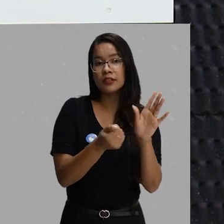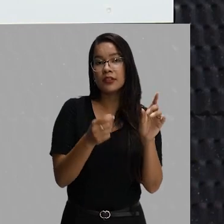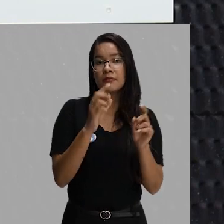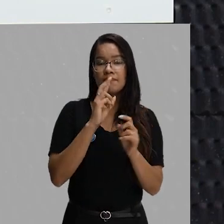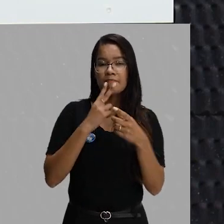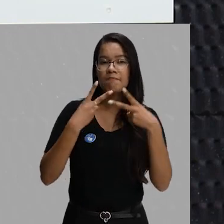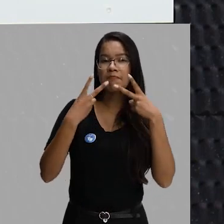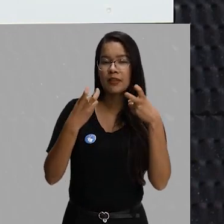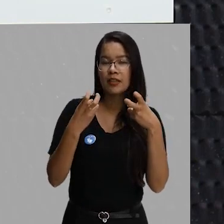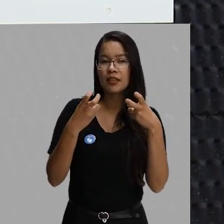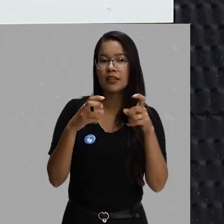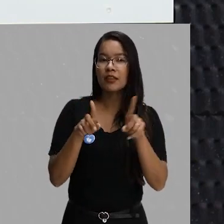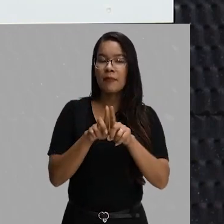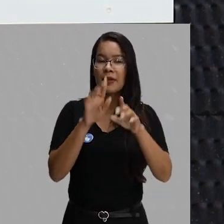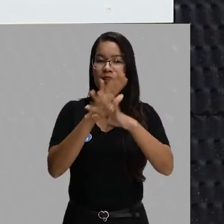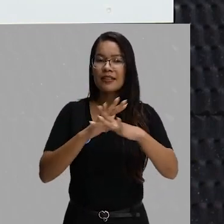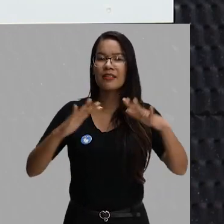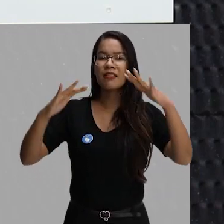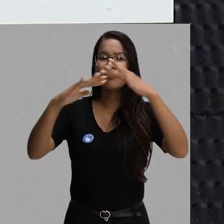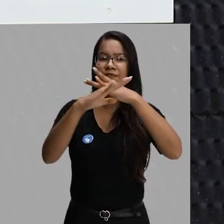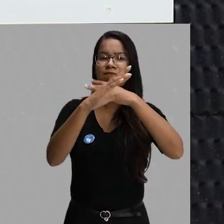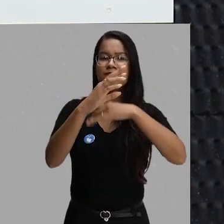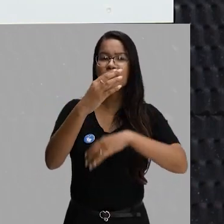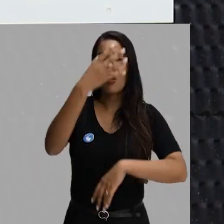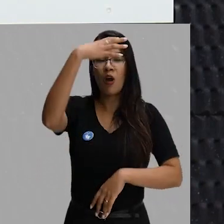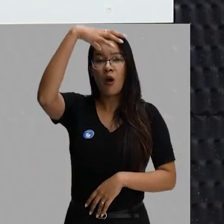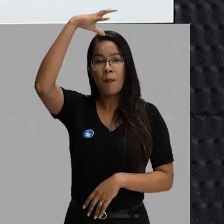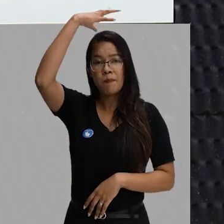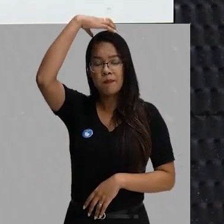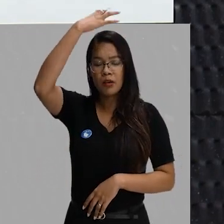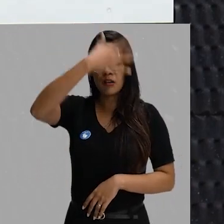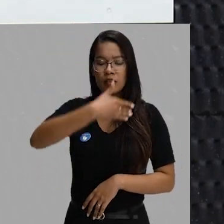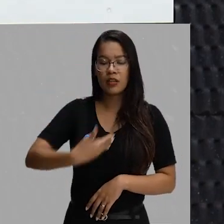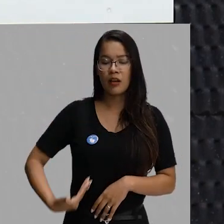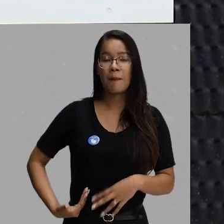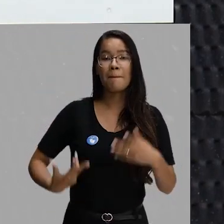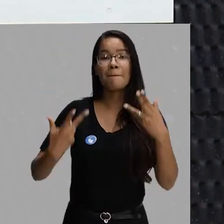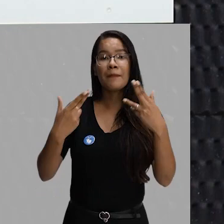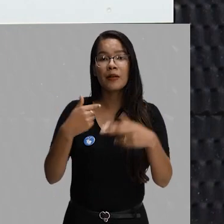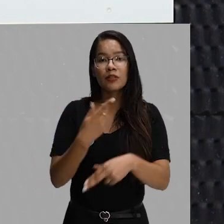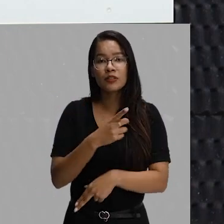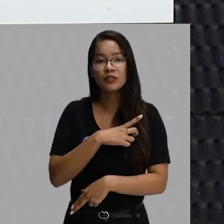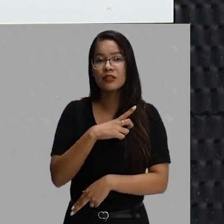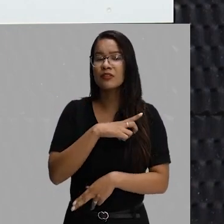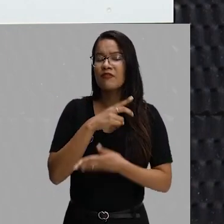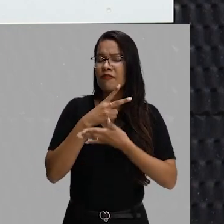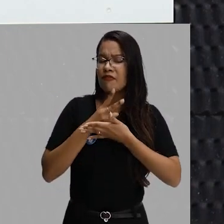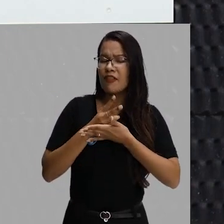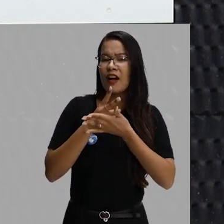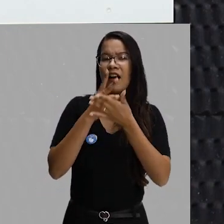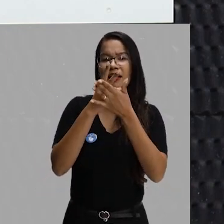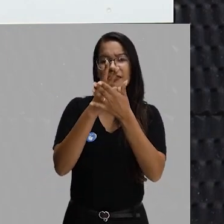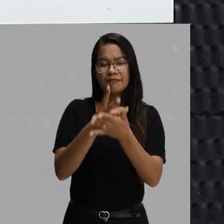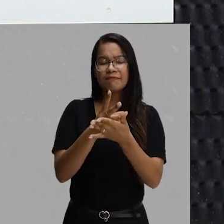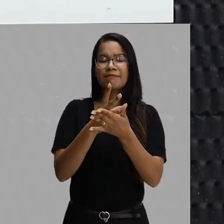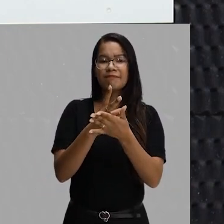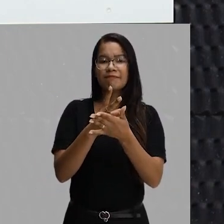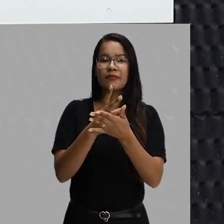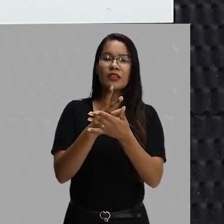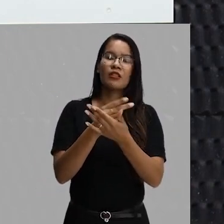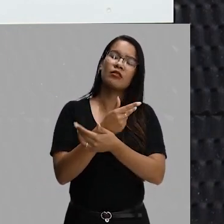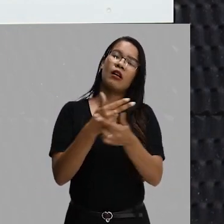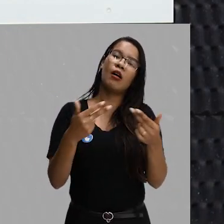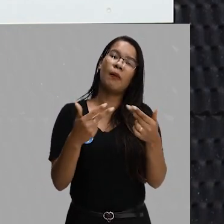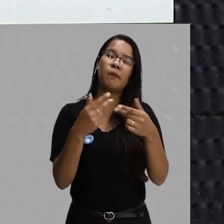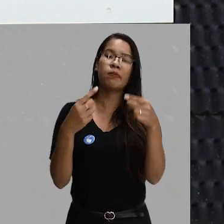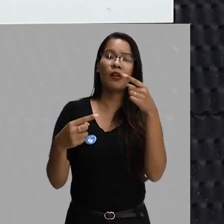fase é a centralização monárquica. Apesar de nós termos várias instituições políticas, como é o caso, por exemplo, do Senado, que ele